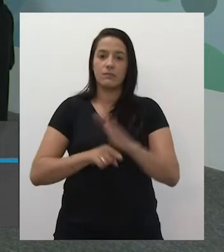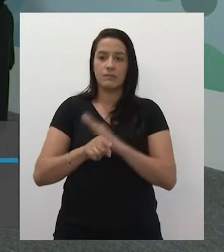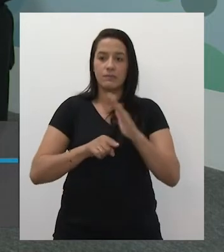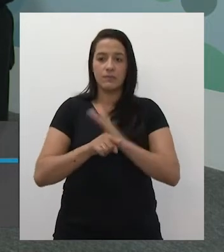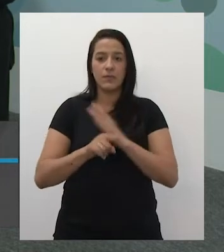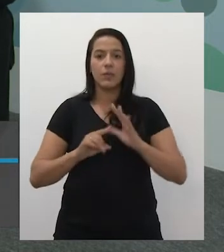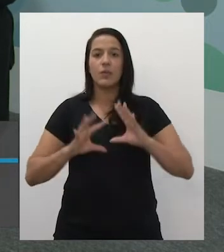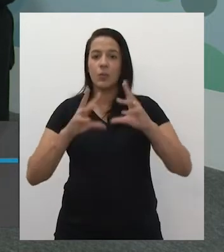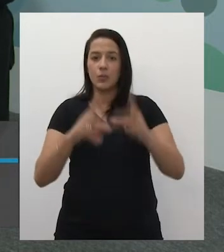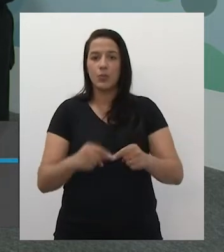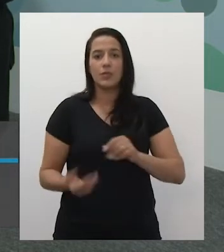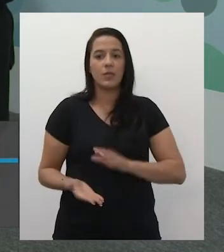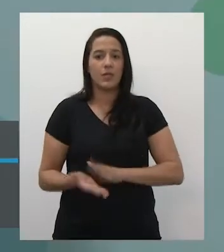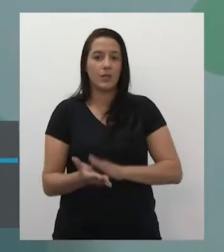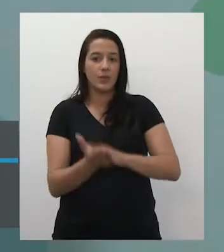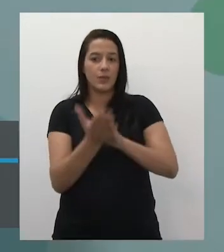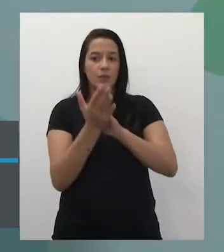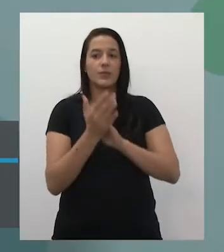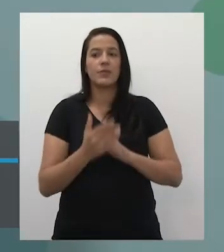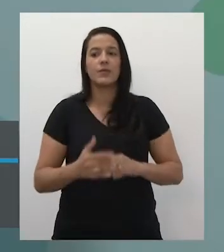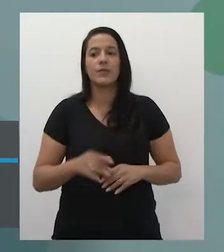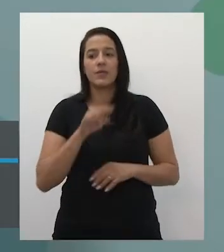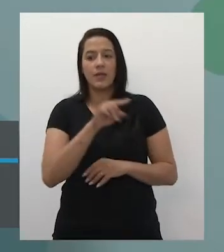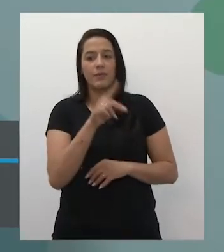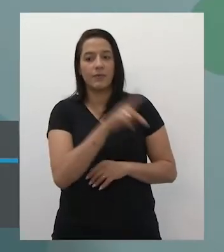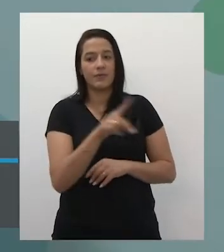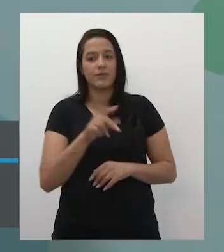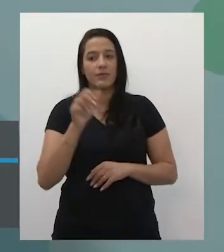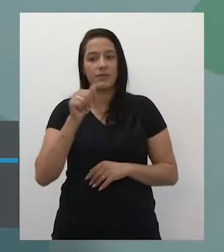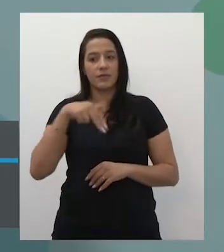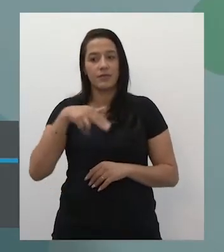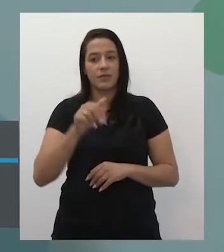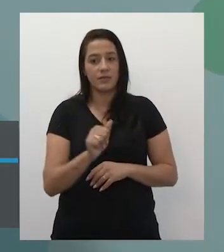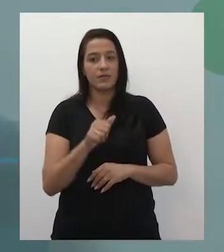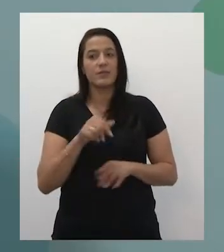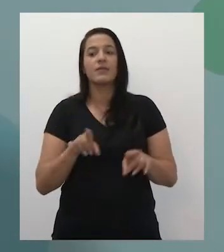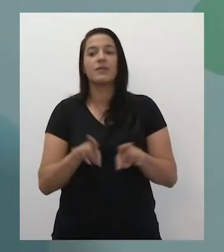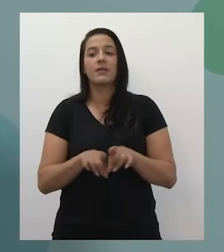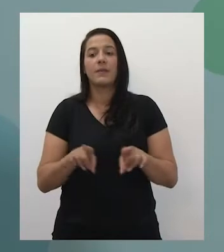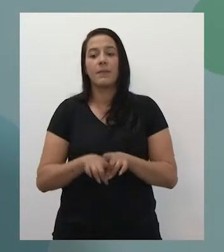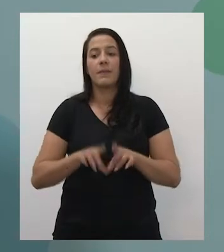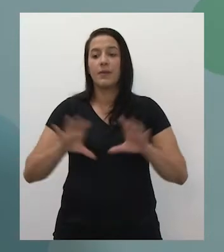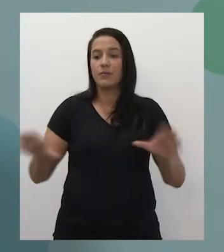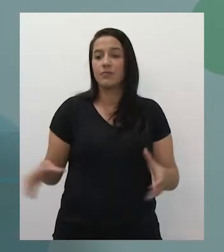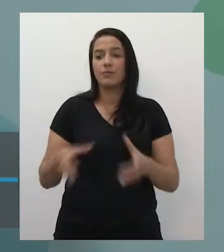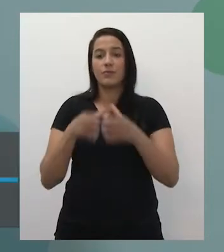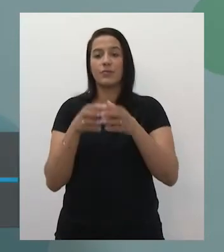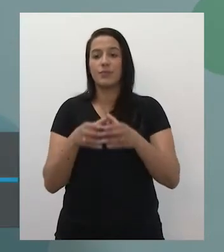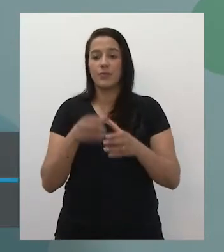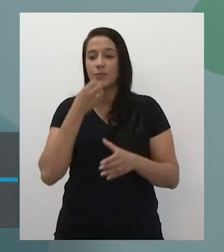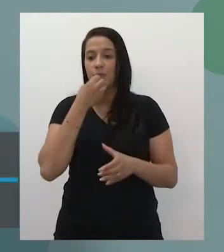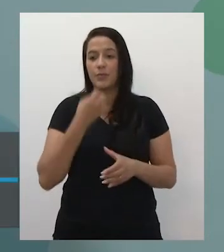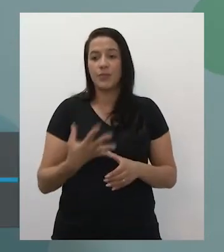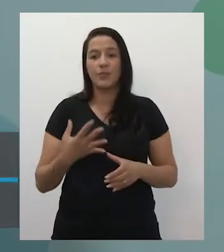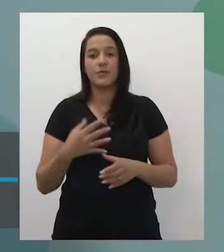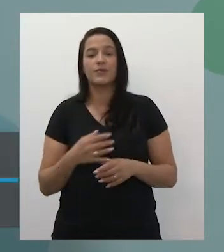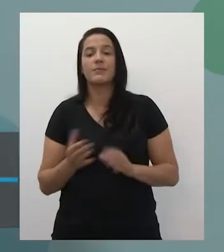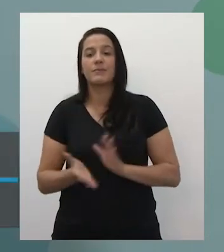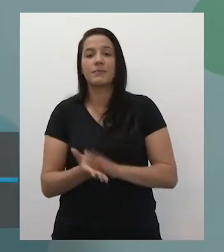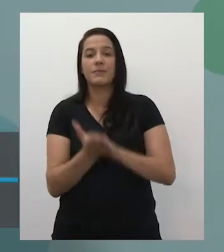Ah, muito bem, Ana, muito obrigada, viu? Agora eu vou para o chat, eu quero saber, estou curiosa para saber aí se tem, né,